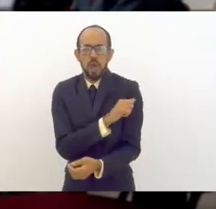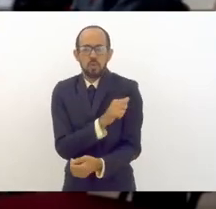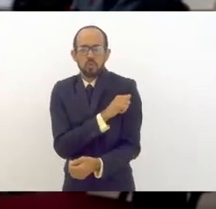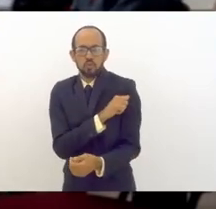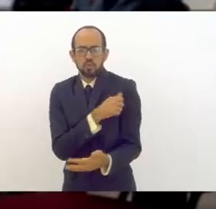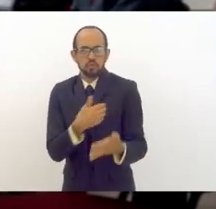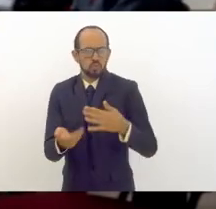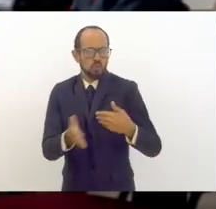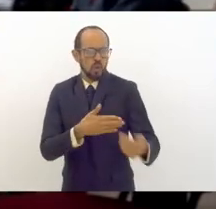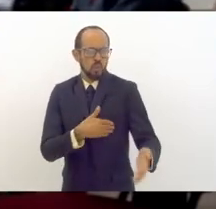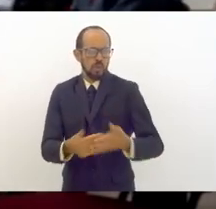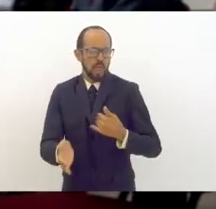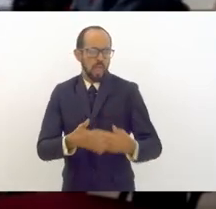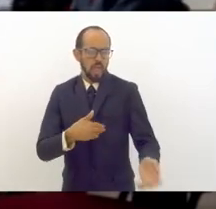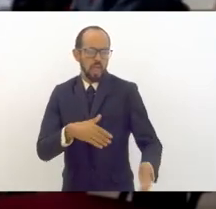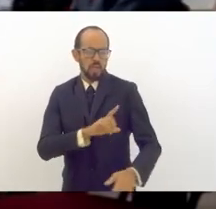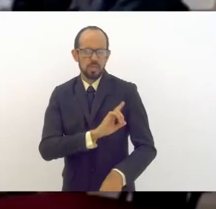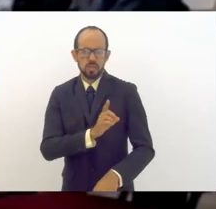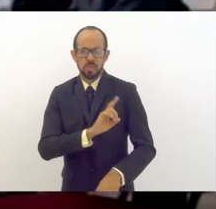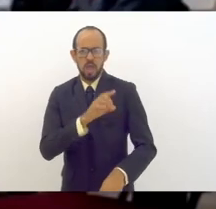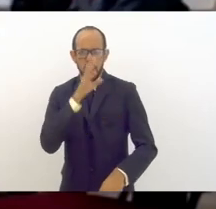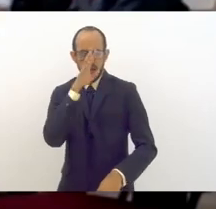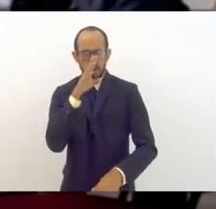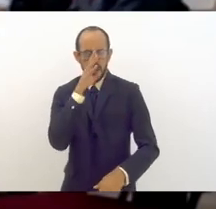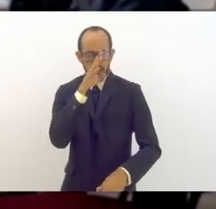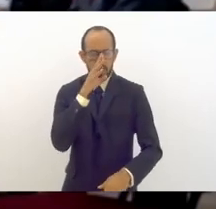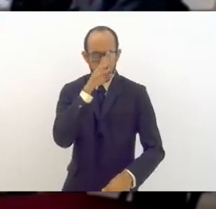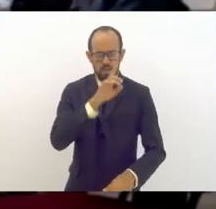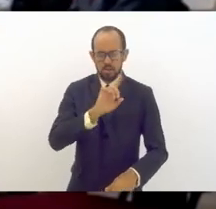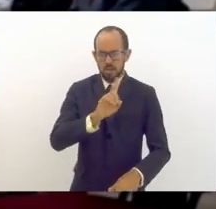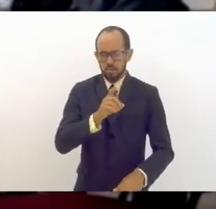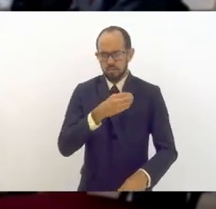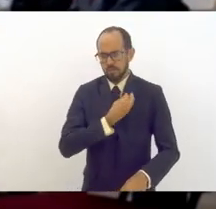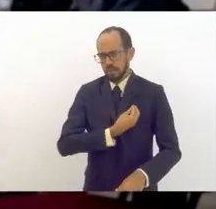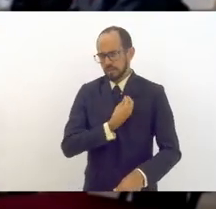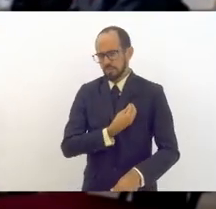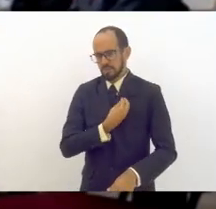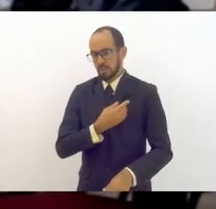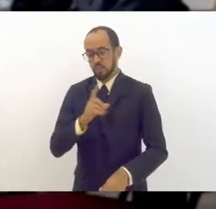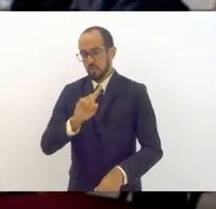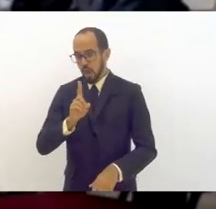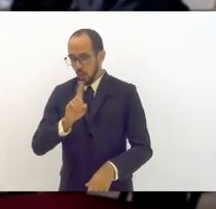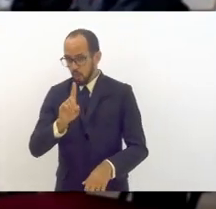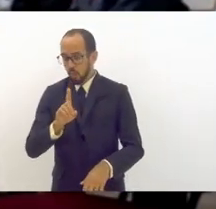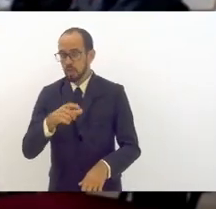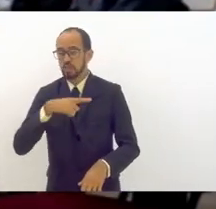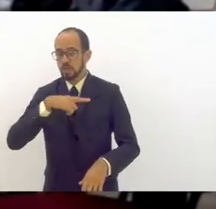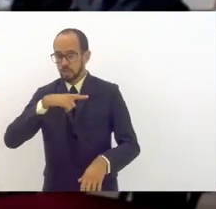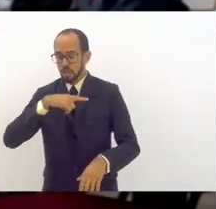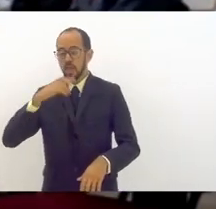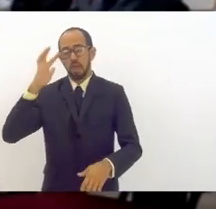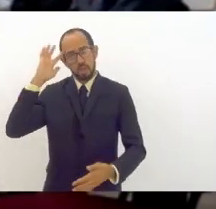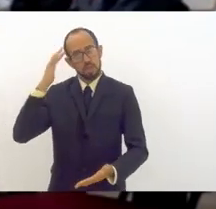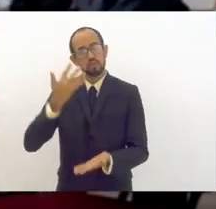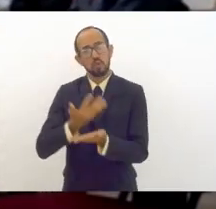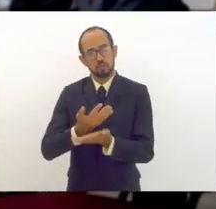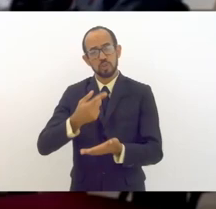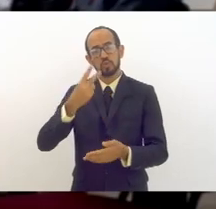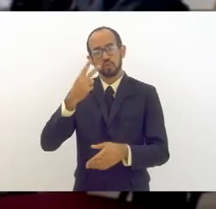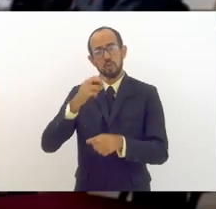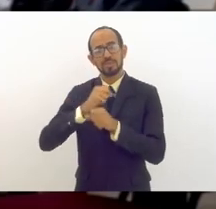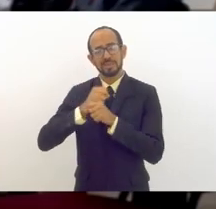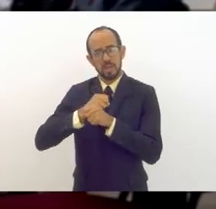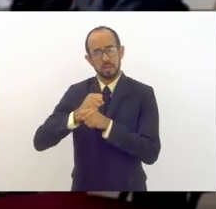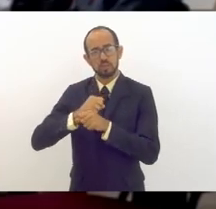qualquer maneira, né? Qualquer participação que ele tenha tido, ele está aprovado. Não, nós temos resoluções nos 2 anos bem